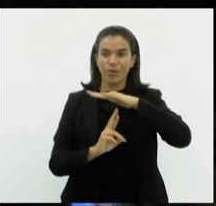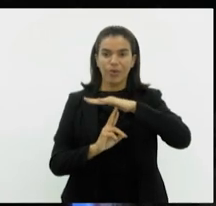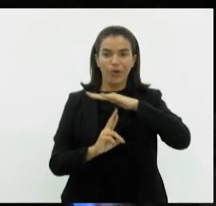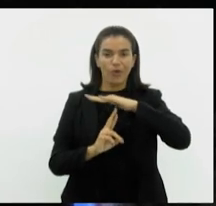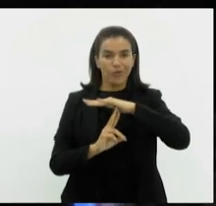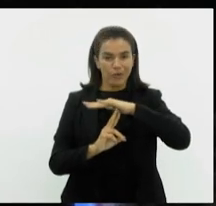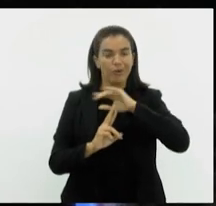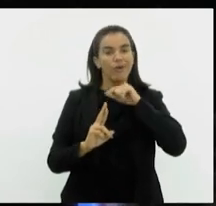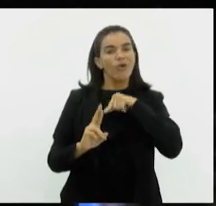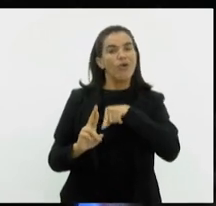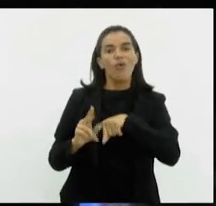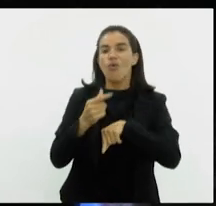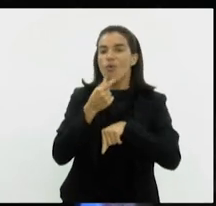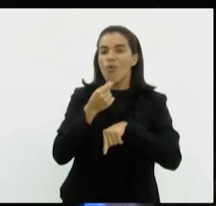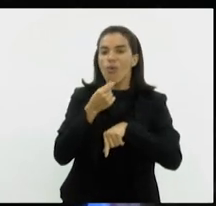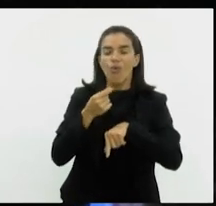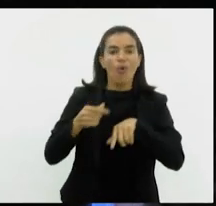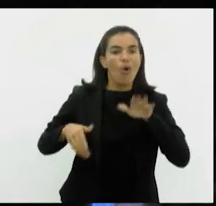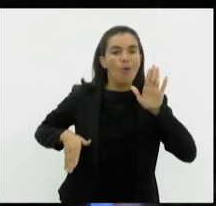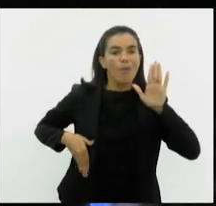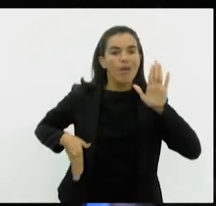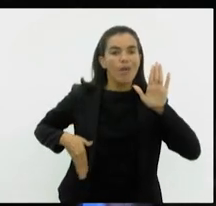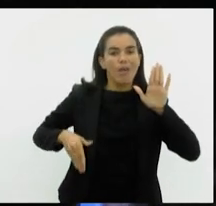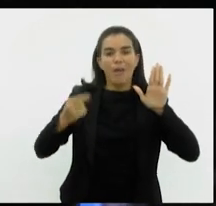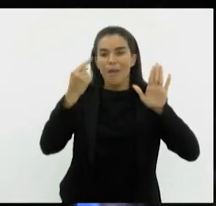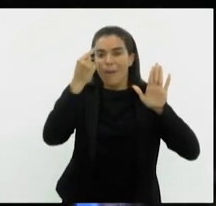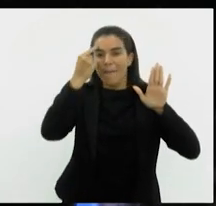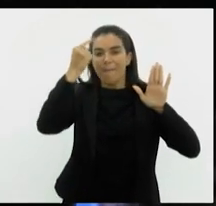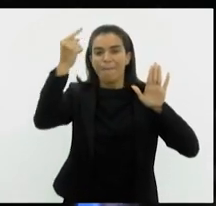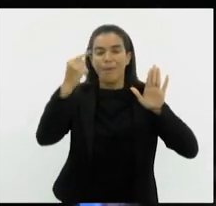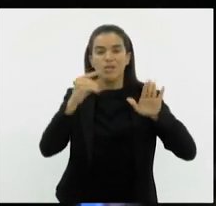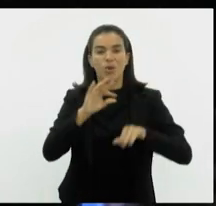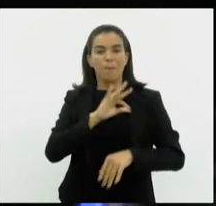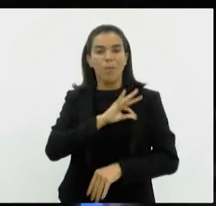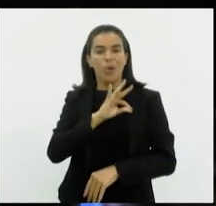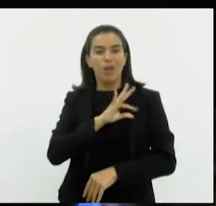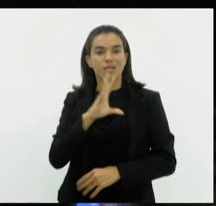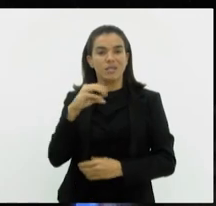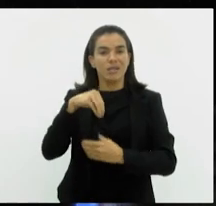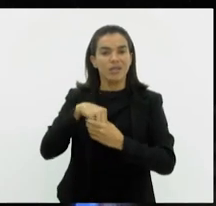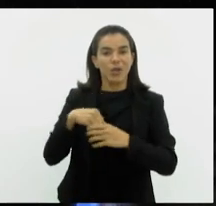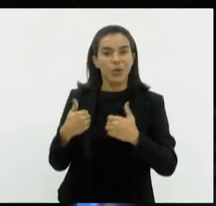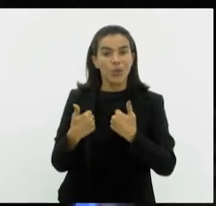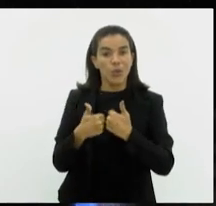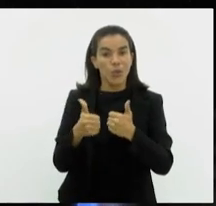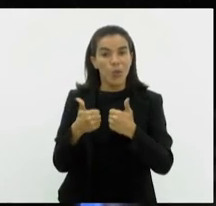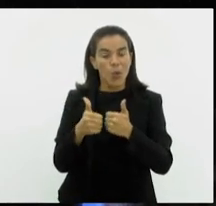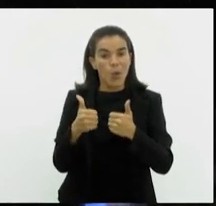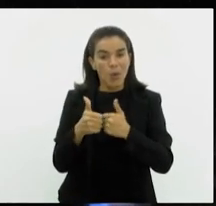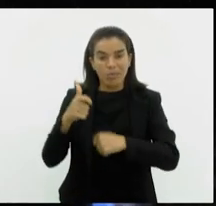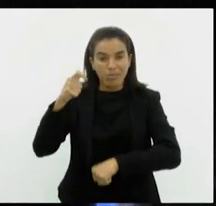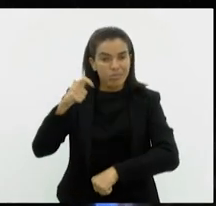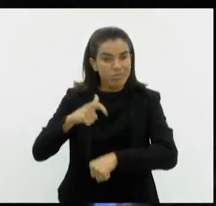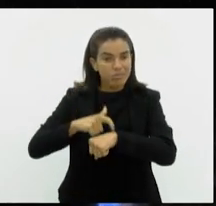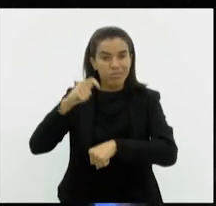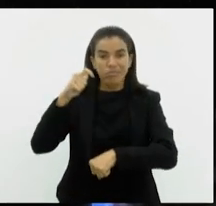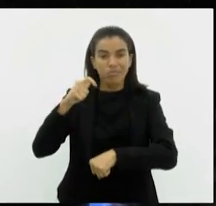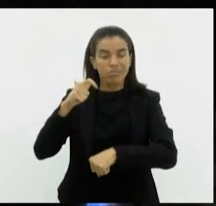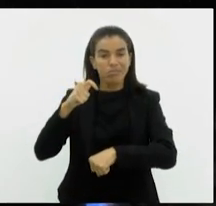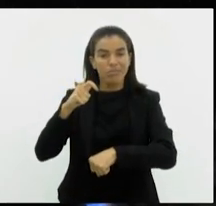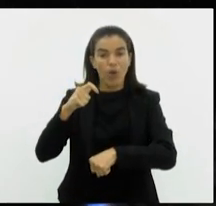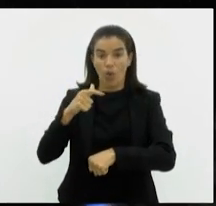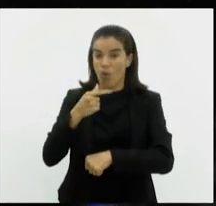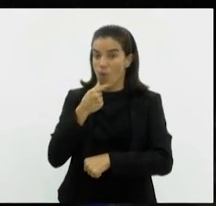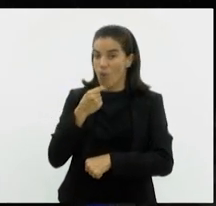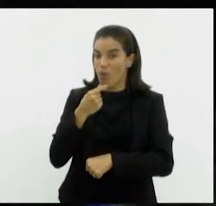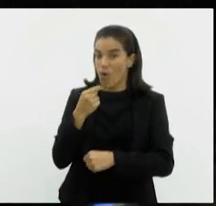fez com que aquele bandido achasse que havia a presença de um policial dentro do ônibus e nesse exato momento um